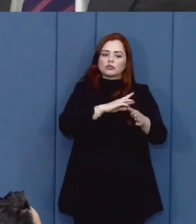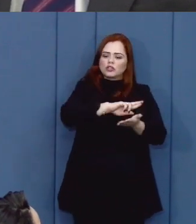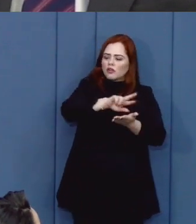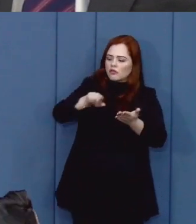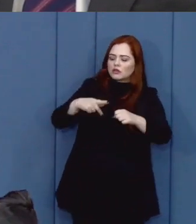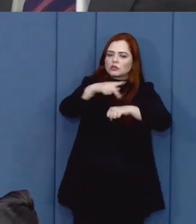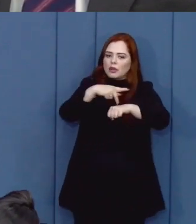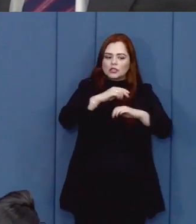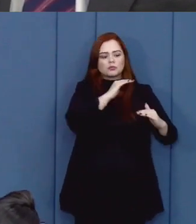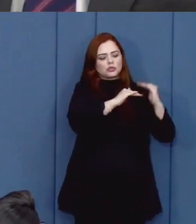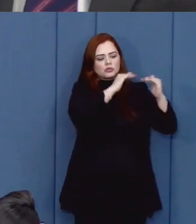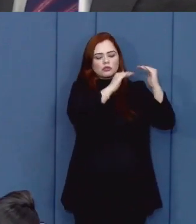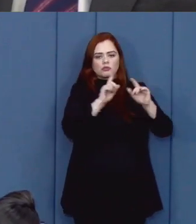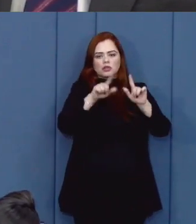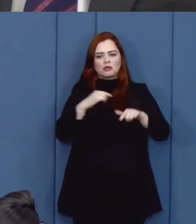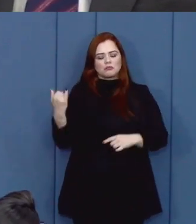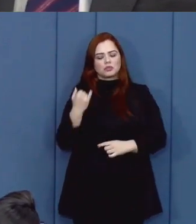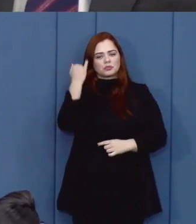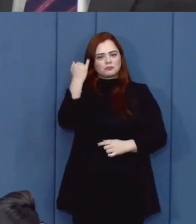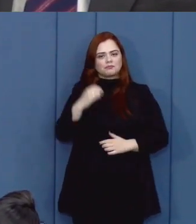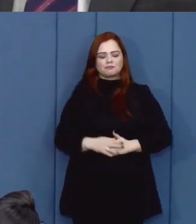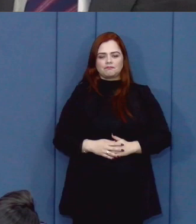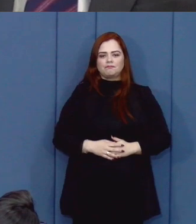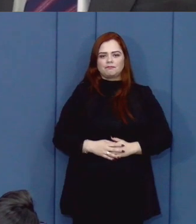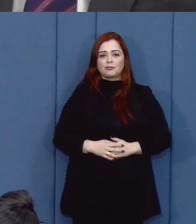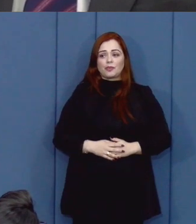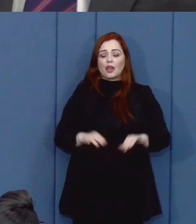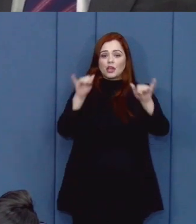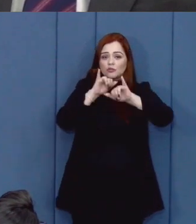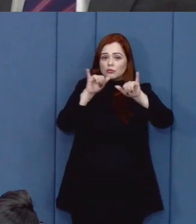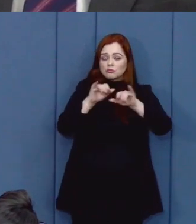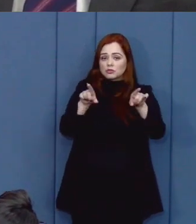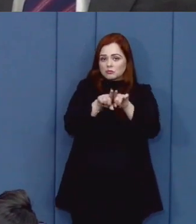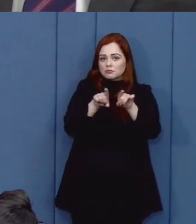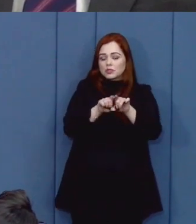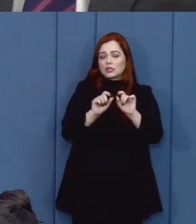nesse fórum. Acho que isso aí foi muito bem sucedido. Dizer também que